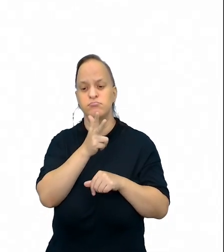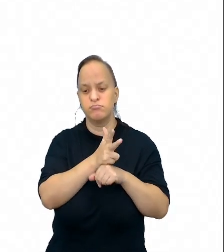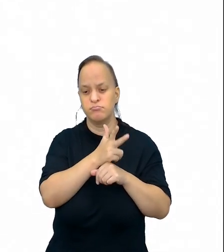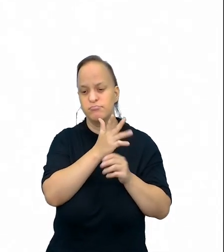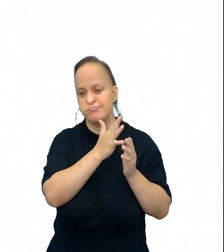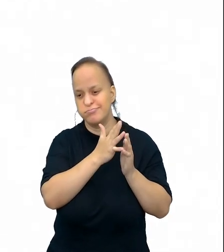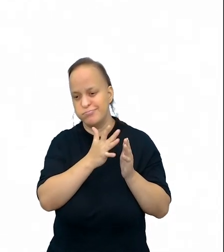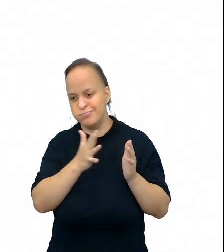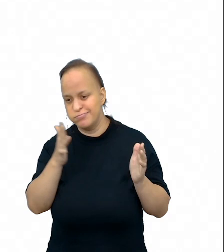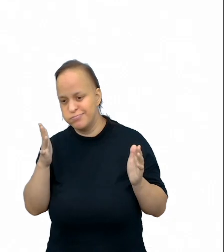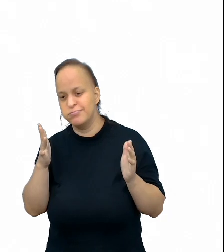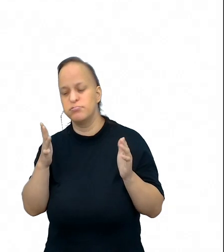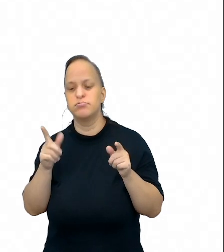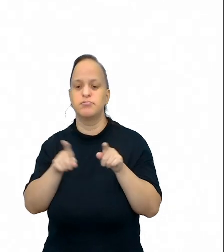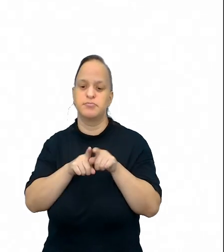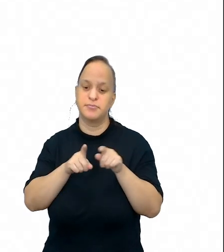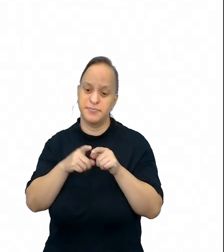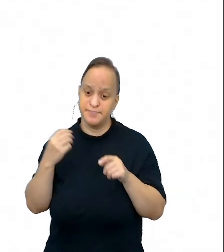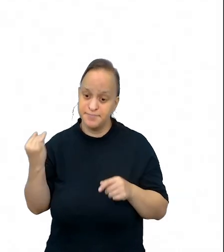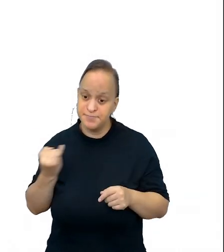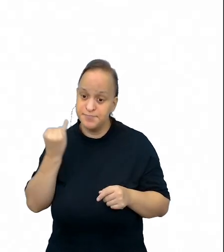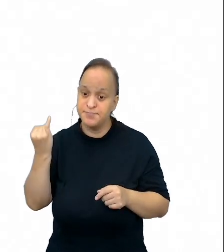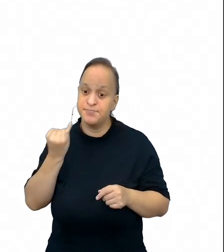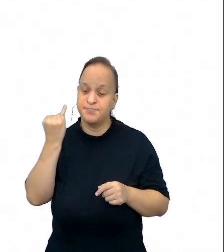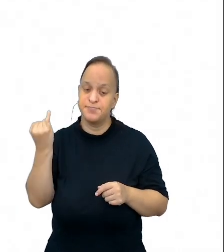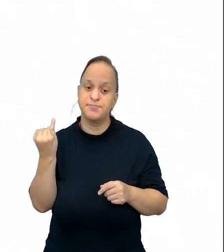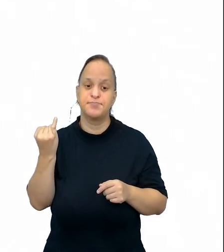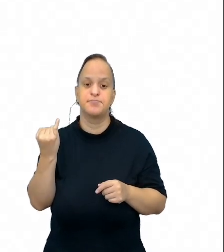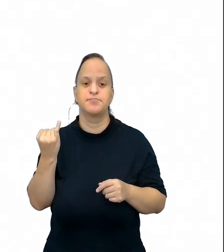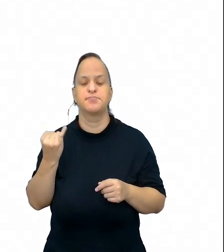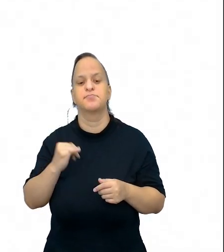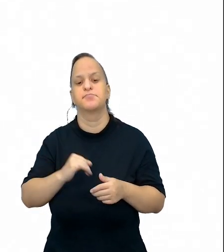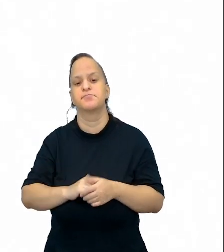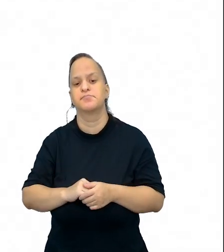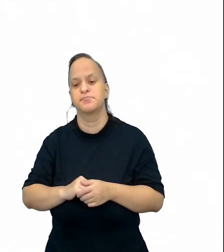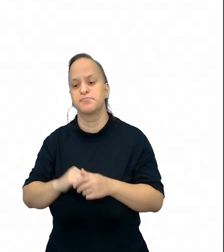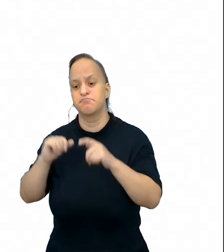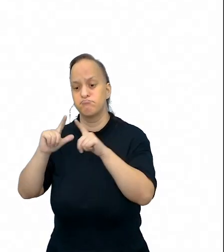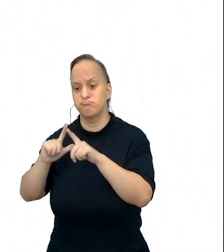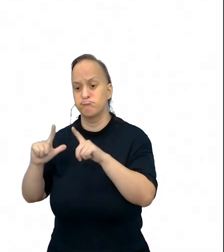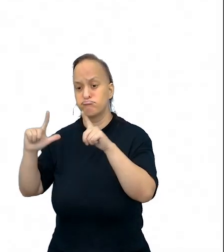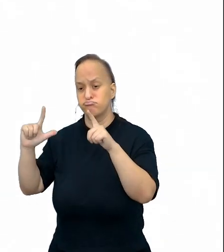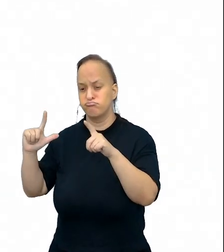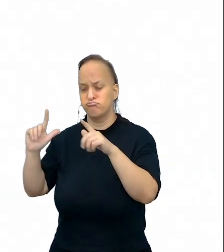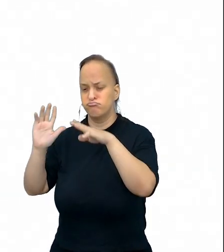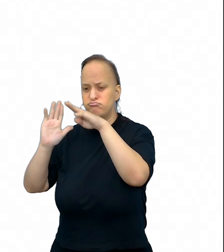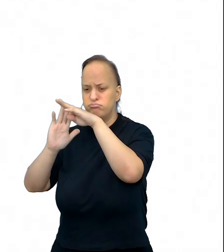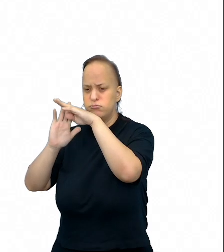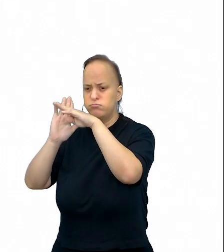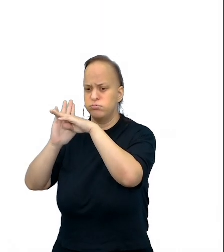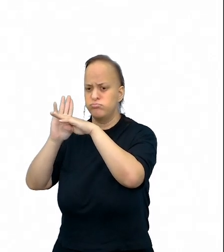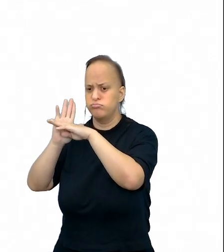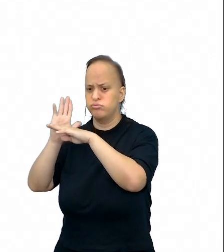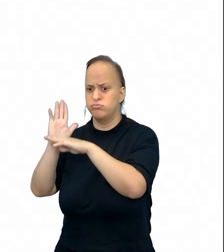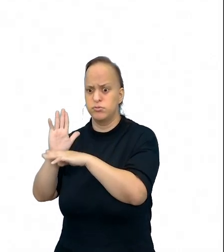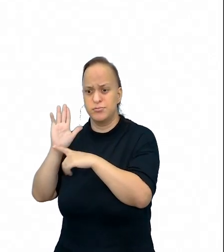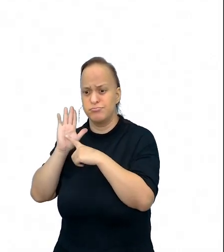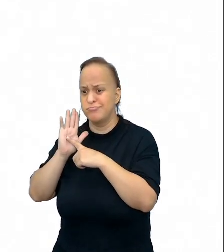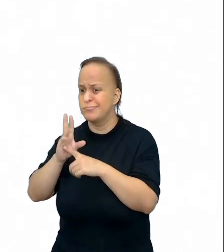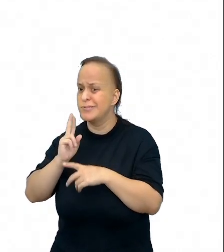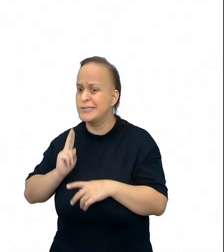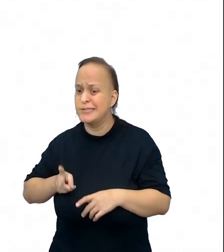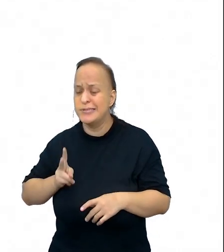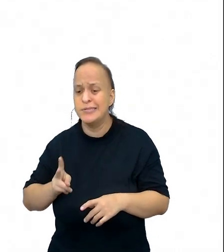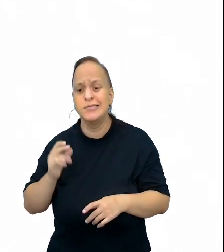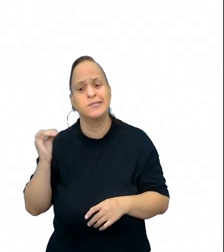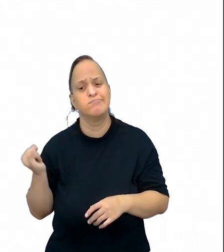serem muito importantes. Então, essas proposições, eu sempre mostro esse quadro e acho importante, porque o professor pode ter em mãos,